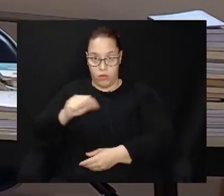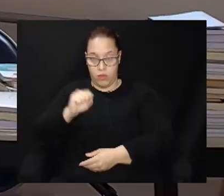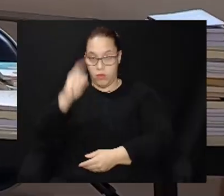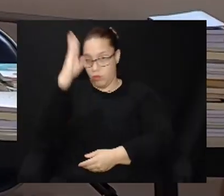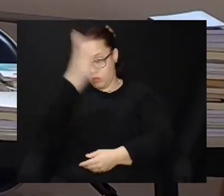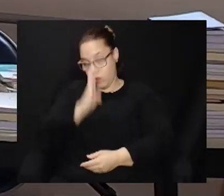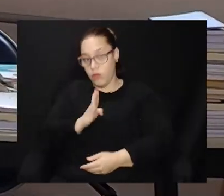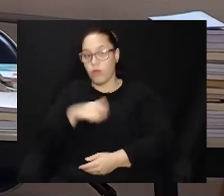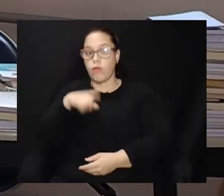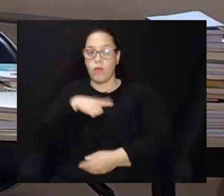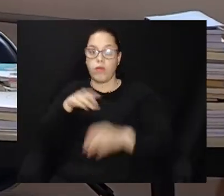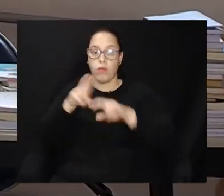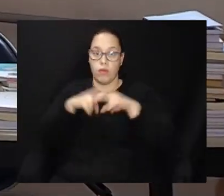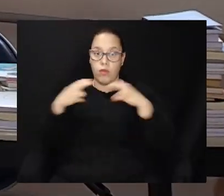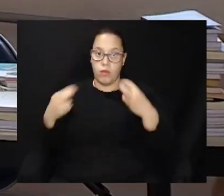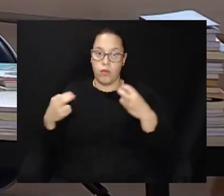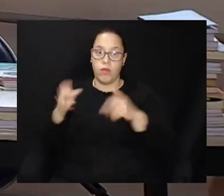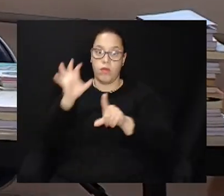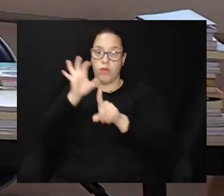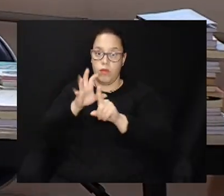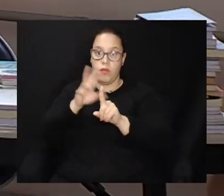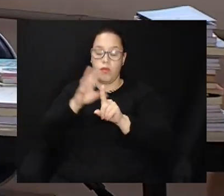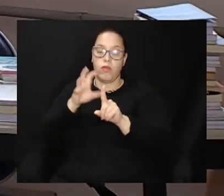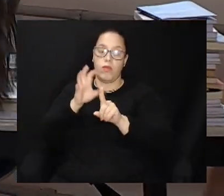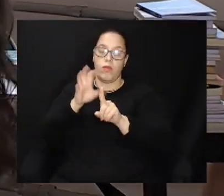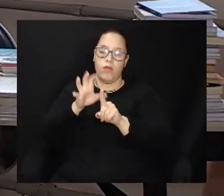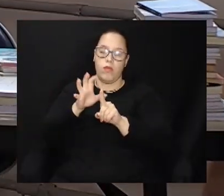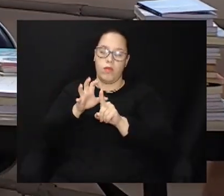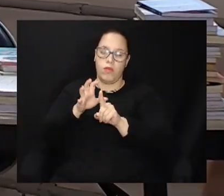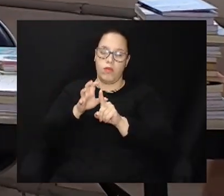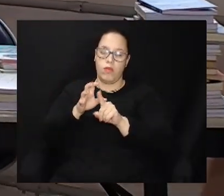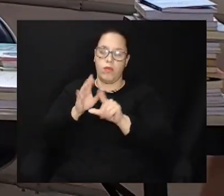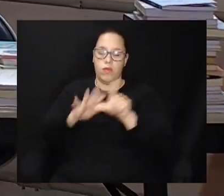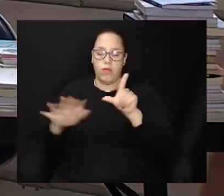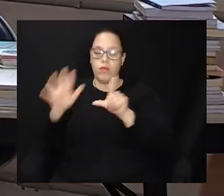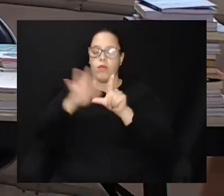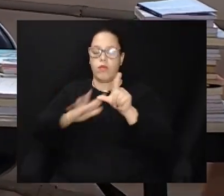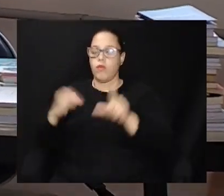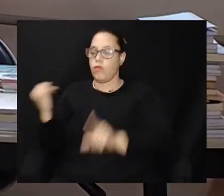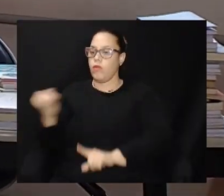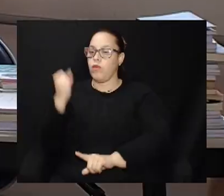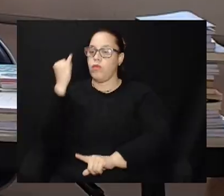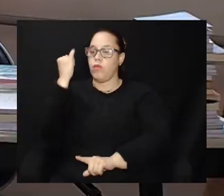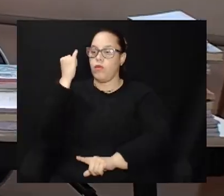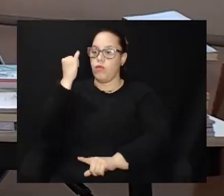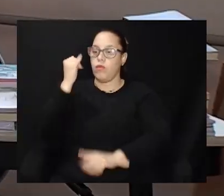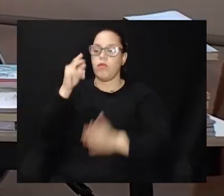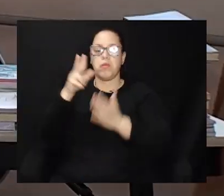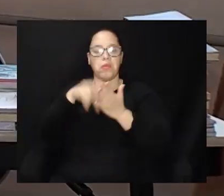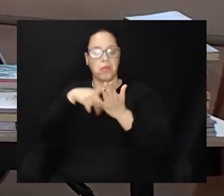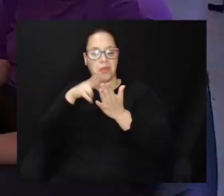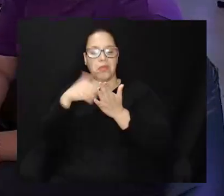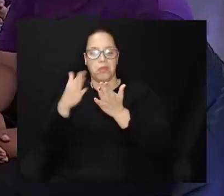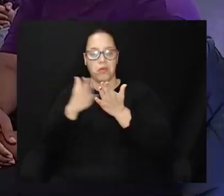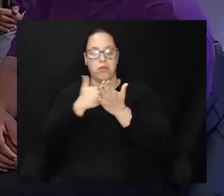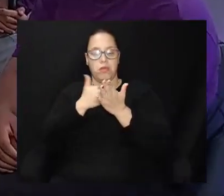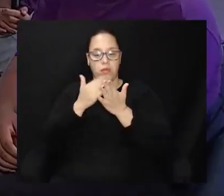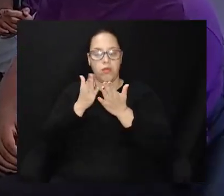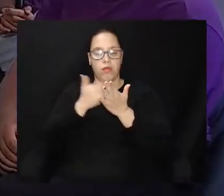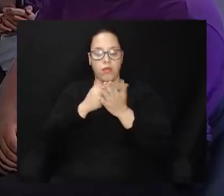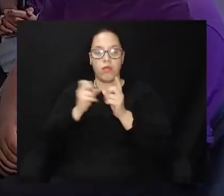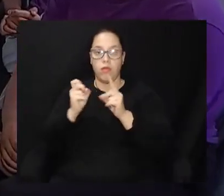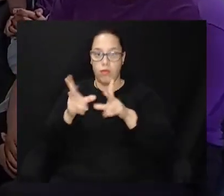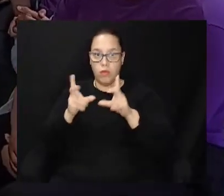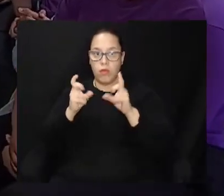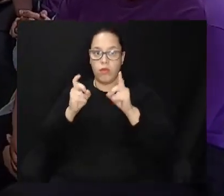mesas sobre influenciadores digitais e a importância desses influenciadores para a promoção da leitura, tem venda de livros, a